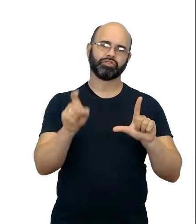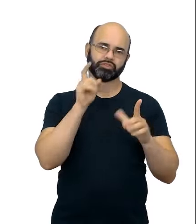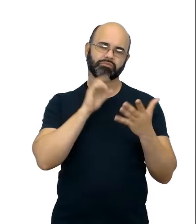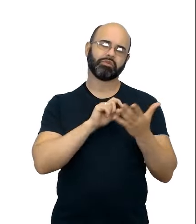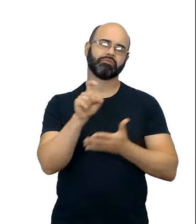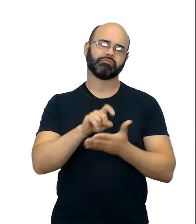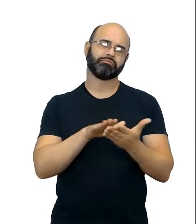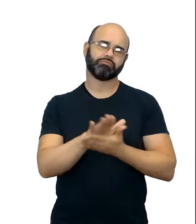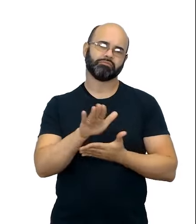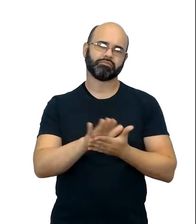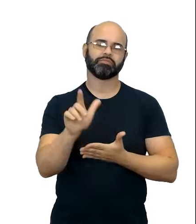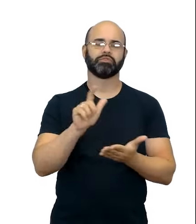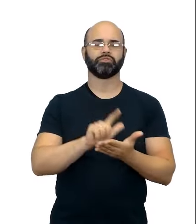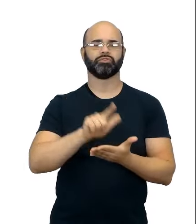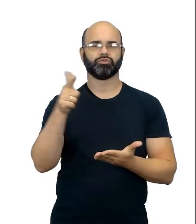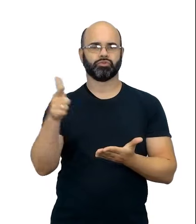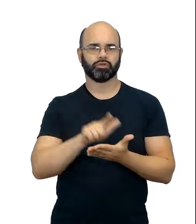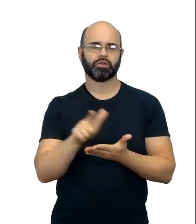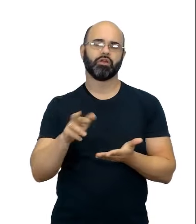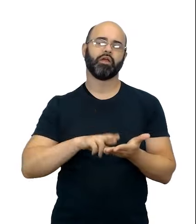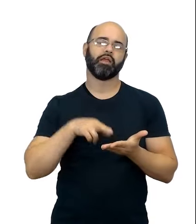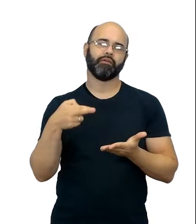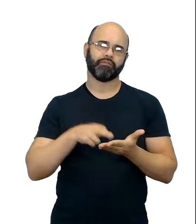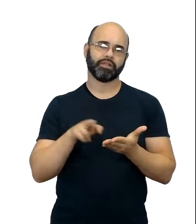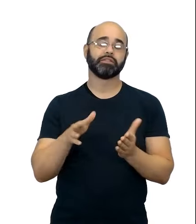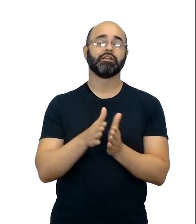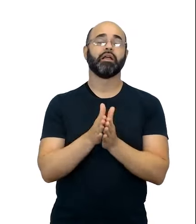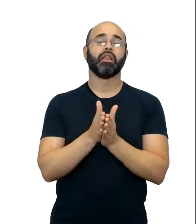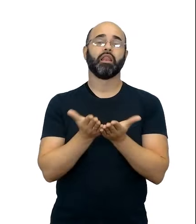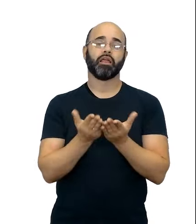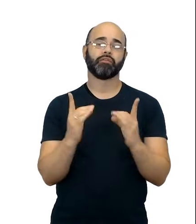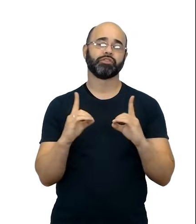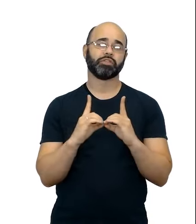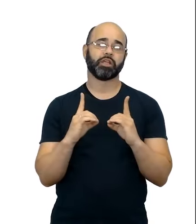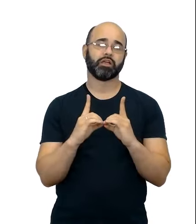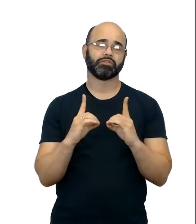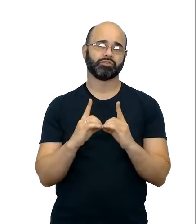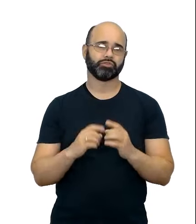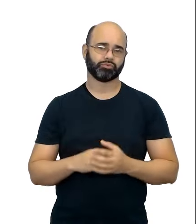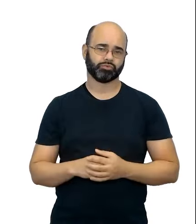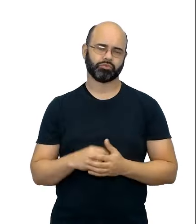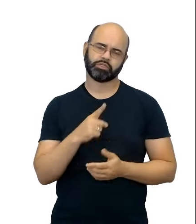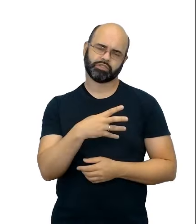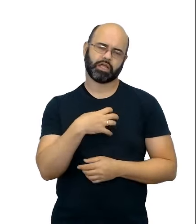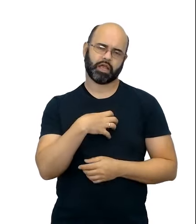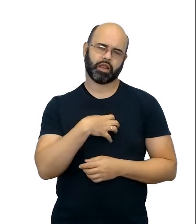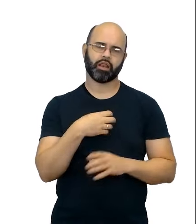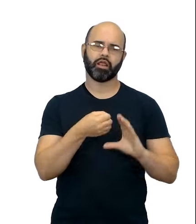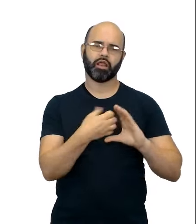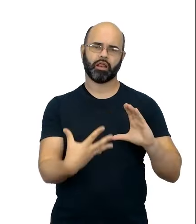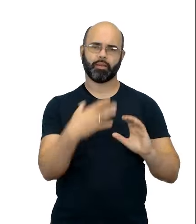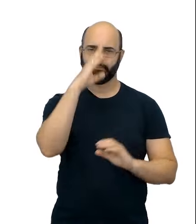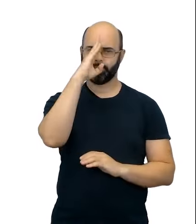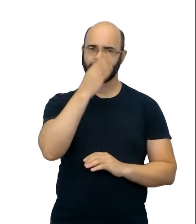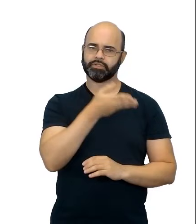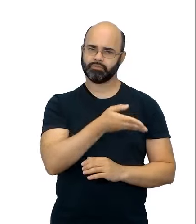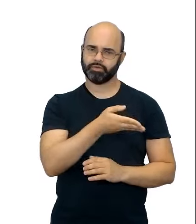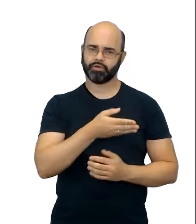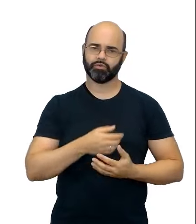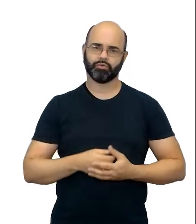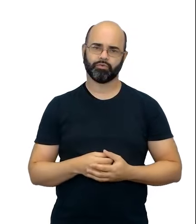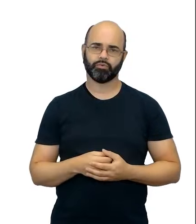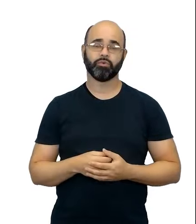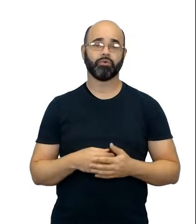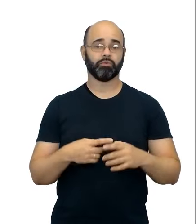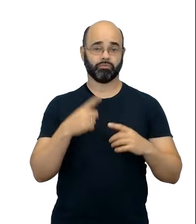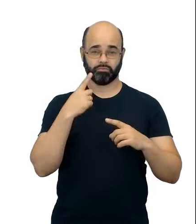impressos, jornais, revistas, livros didáticos. Então, essa é uma característica principal. Eles estão por